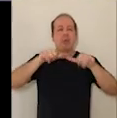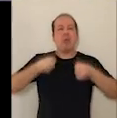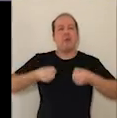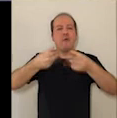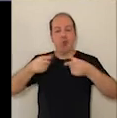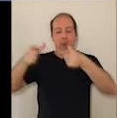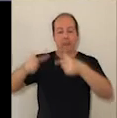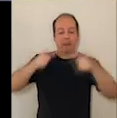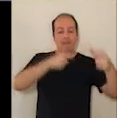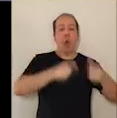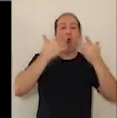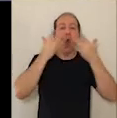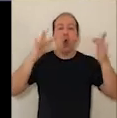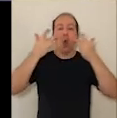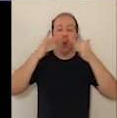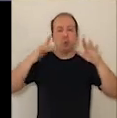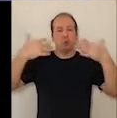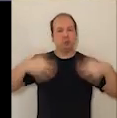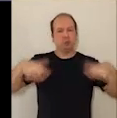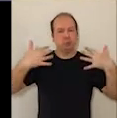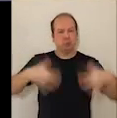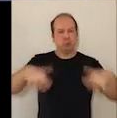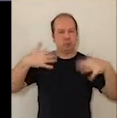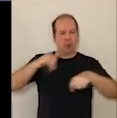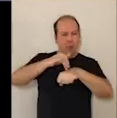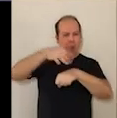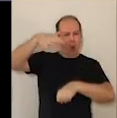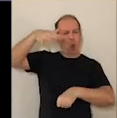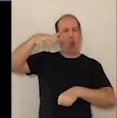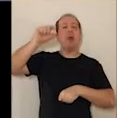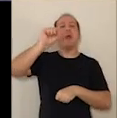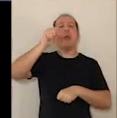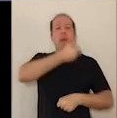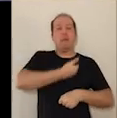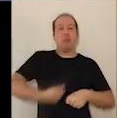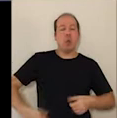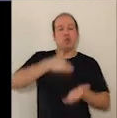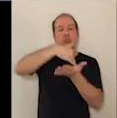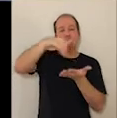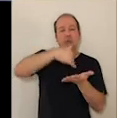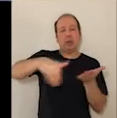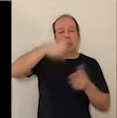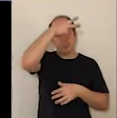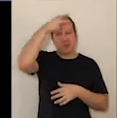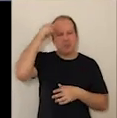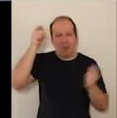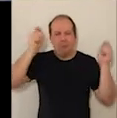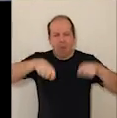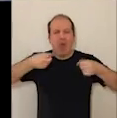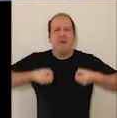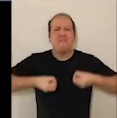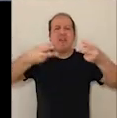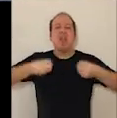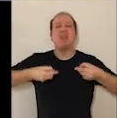mercador, 2 pratos de ouro de Giovanni Ourives e 1 concessão pública do secretário municipal que o senhor poderá